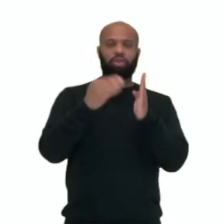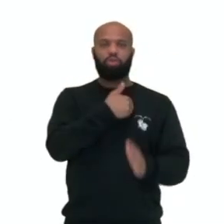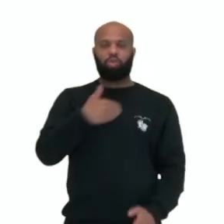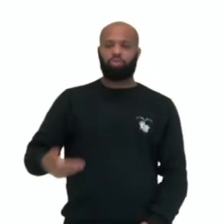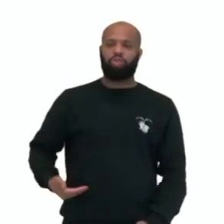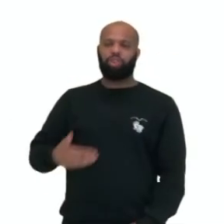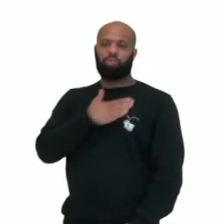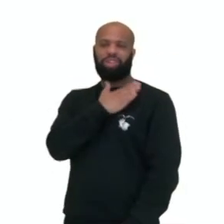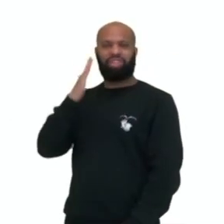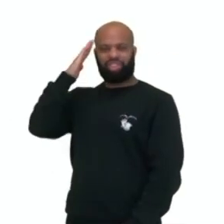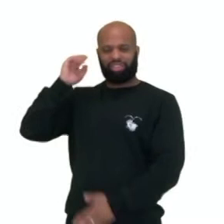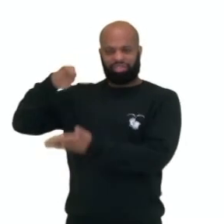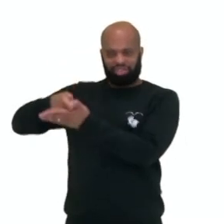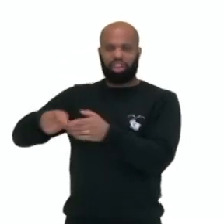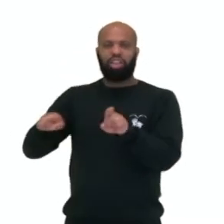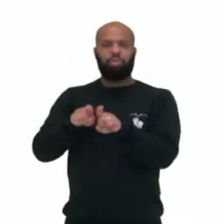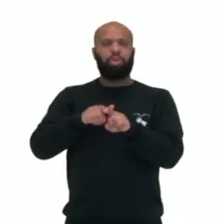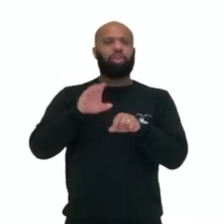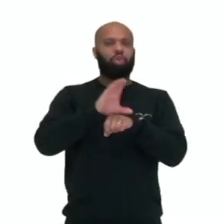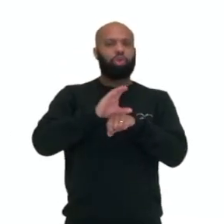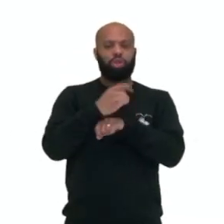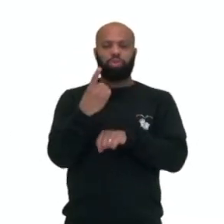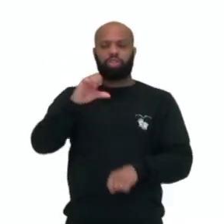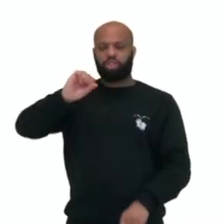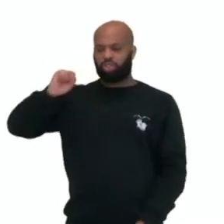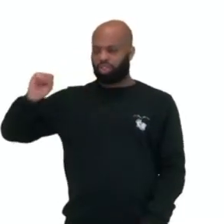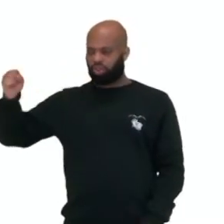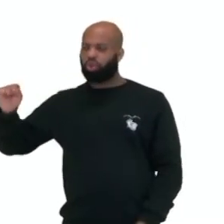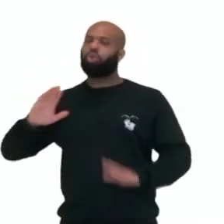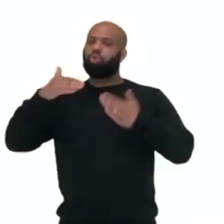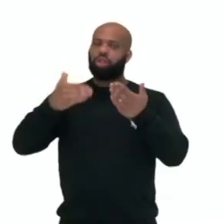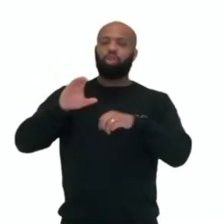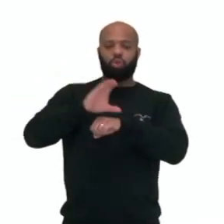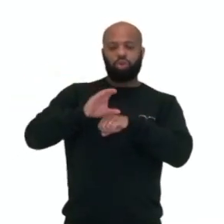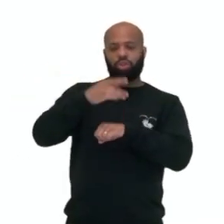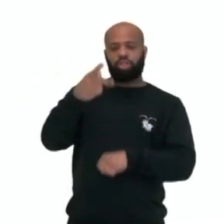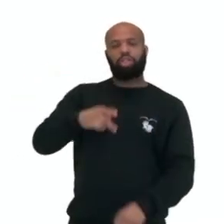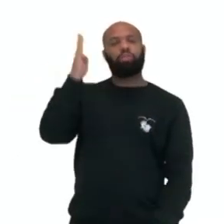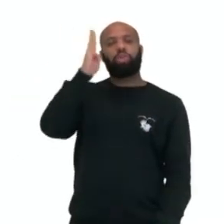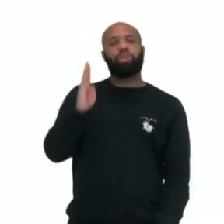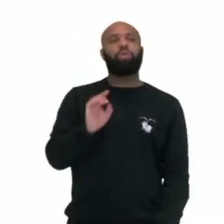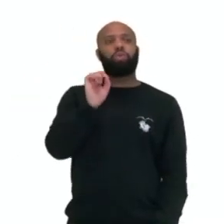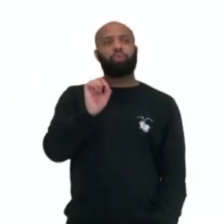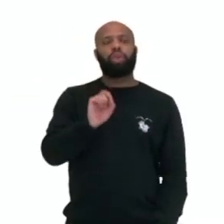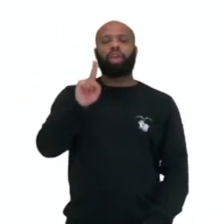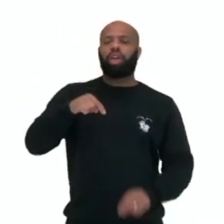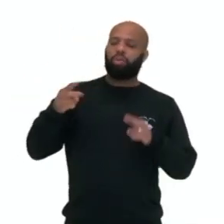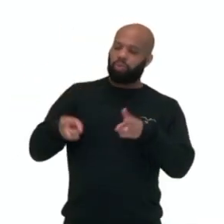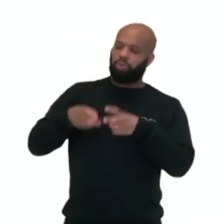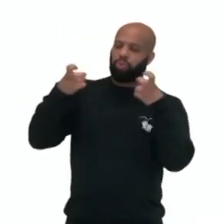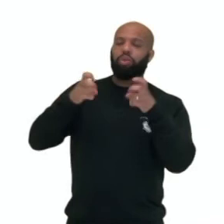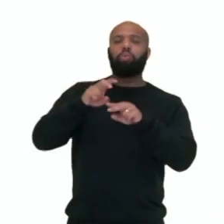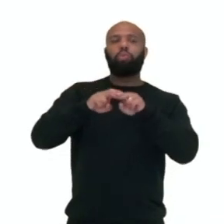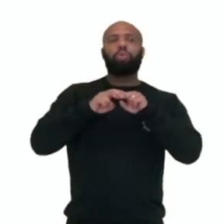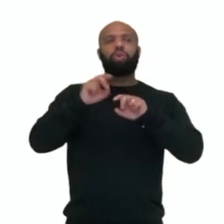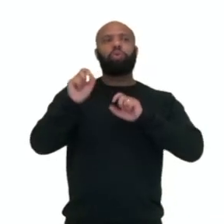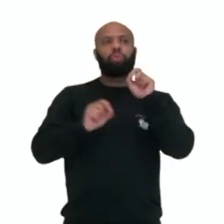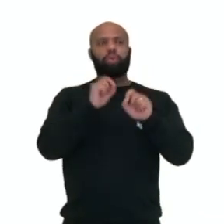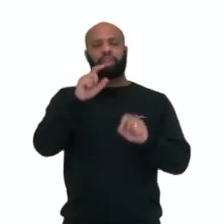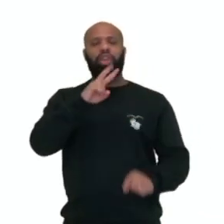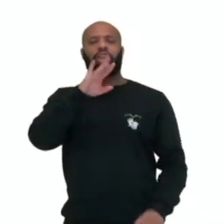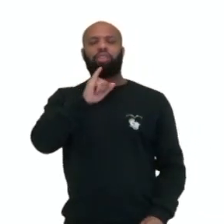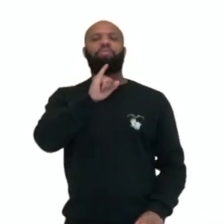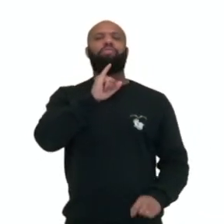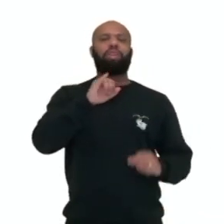e com a Constituição de 1988. A Constituição do Brasil, ela é reconhecida por